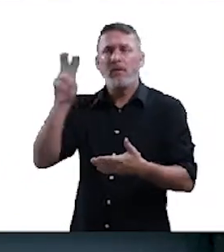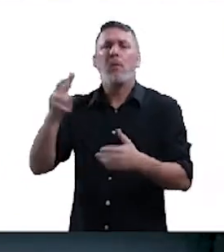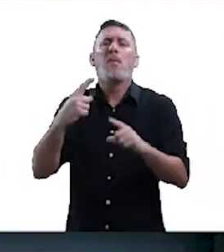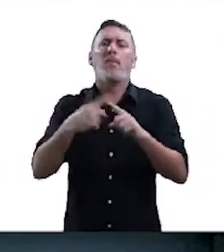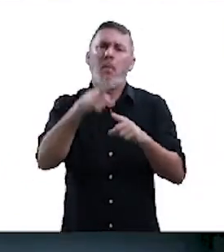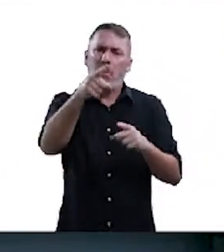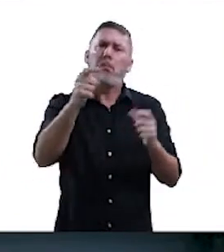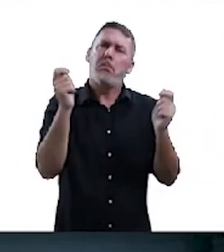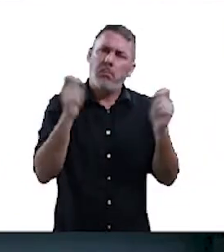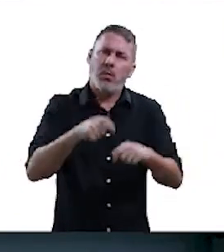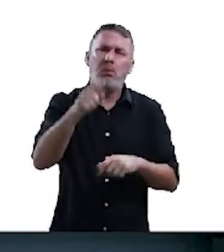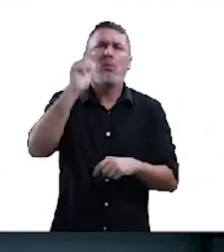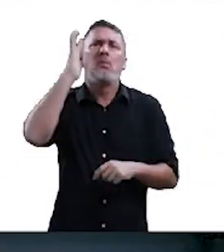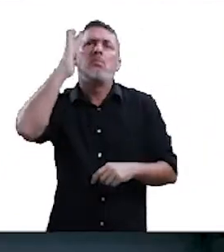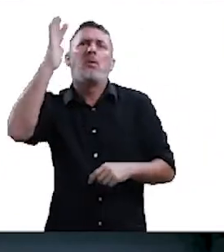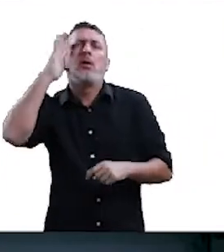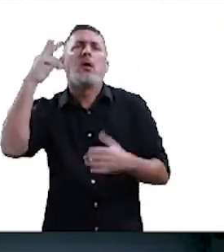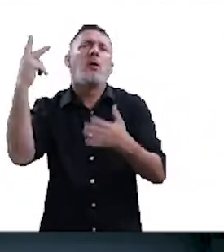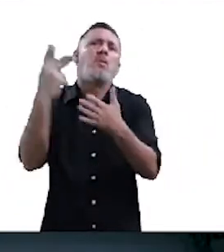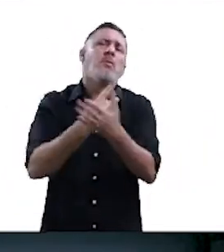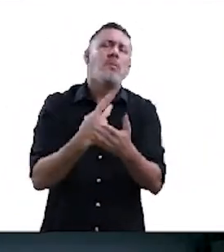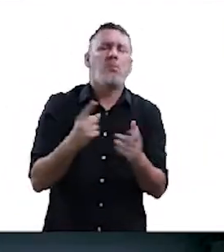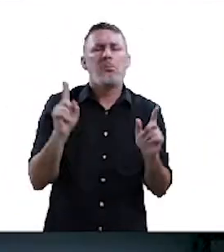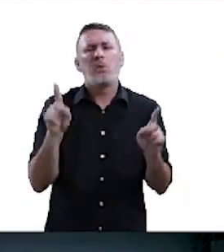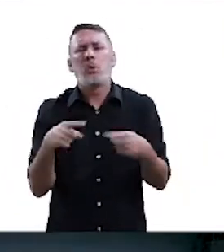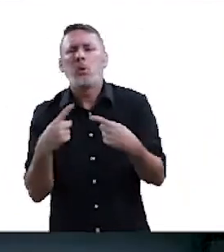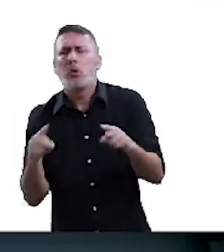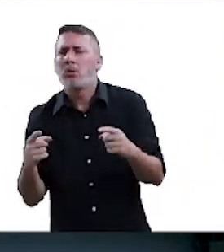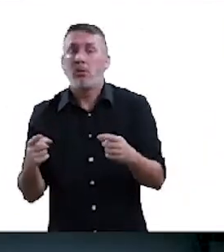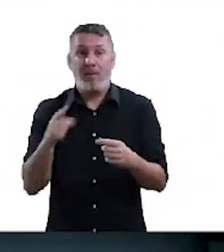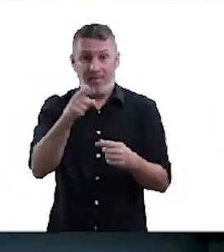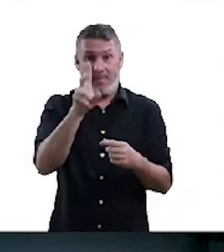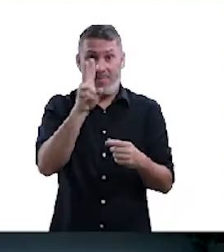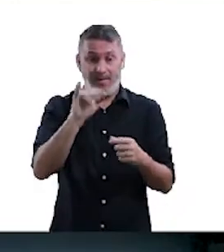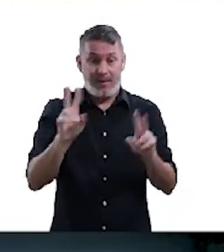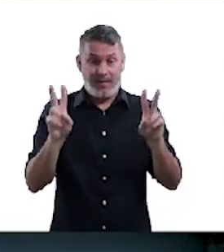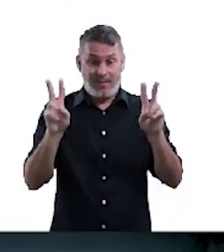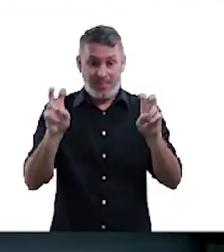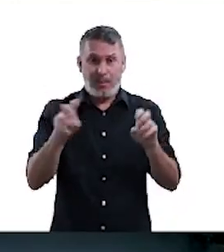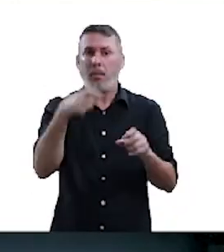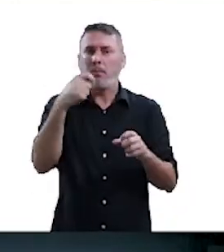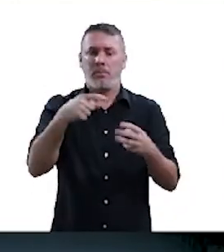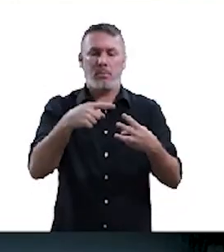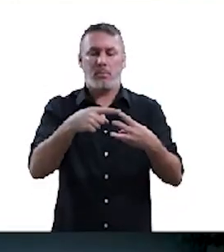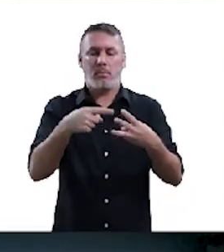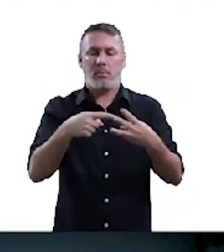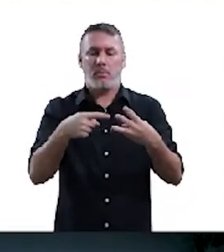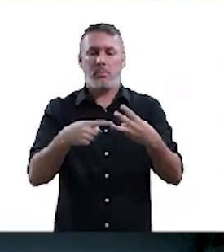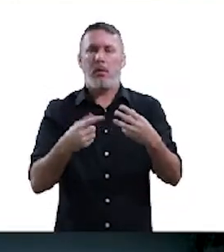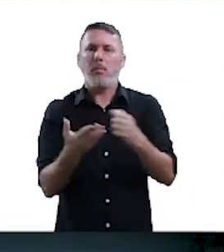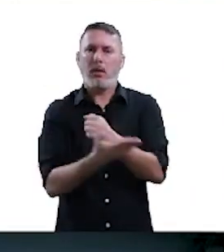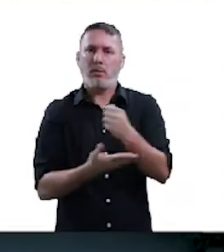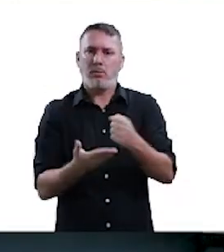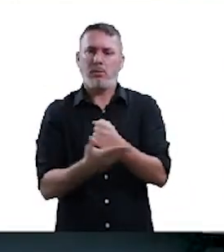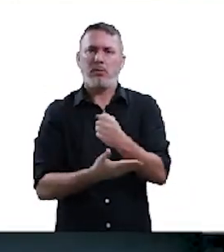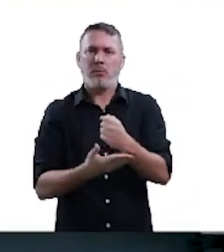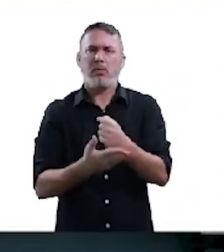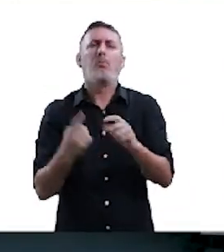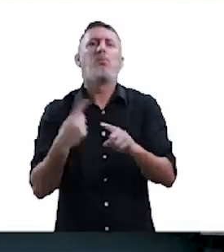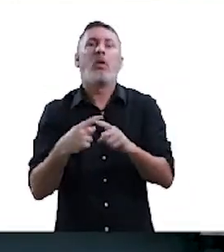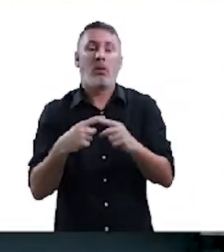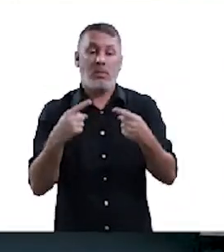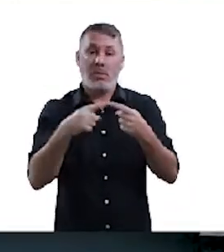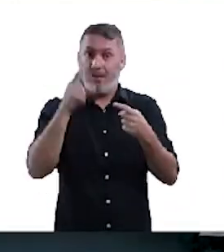música, pensou num tema, já pense em pelo menos 3 fundamentações. Por quê? A primeira eu vou utilizar na contextualização,